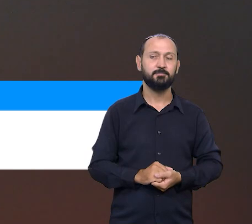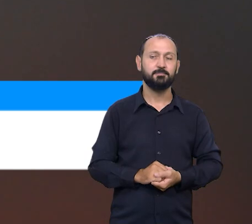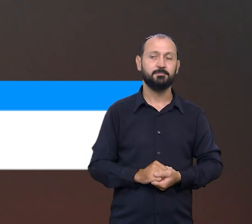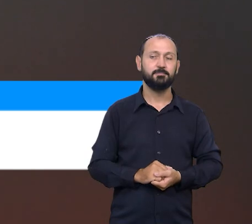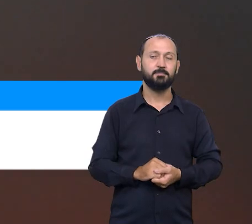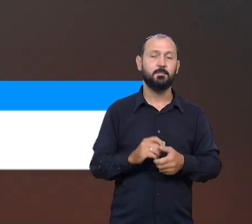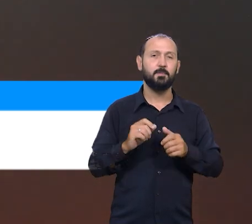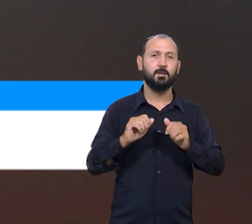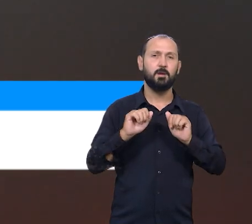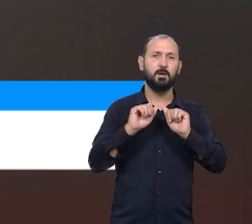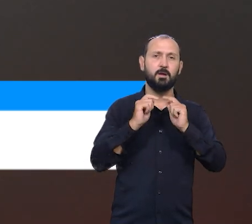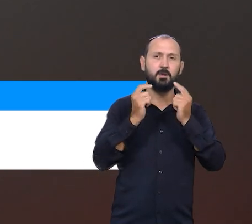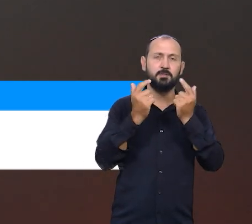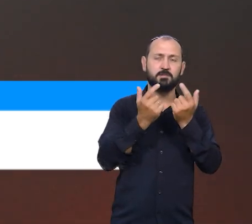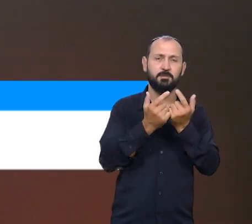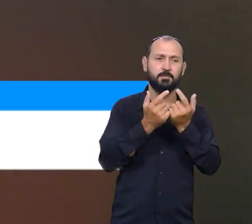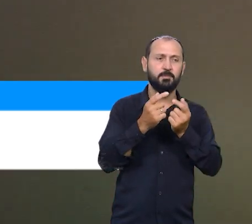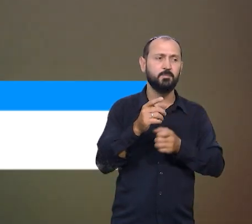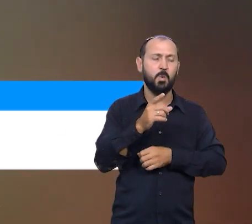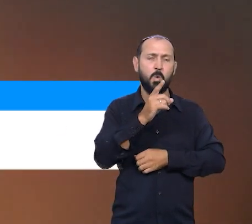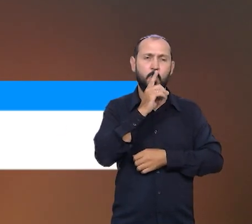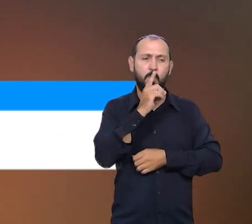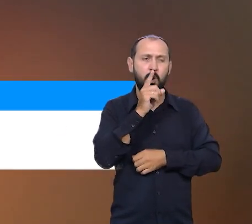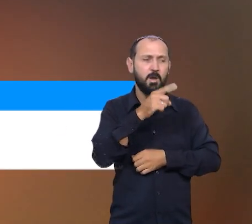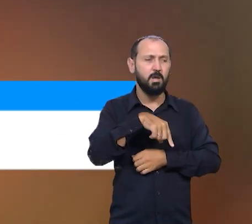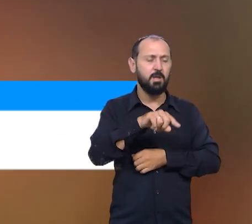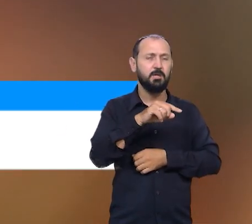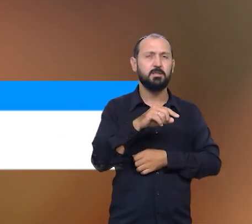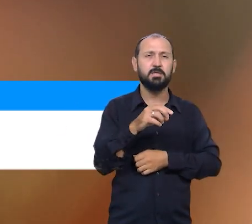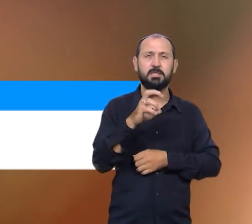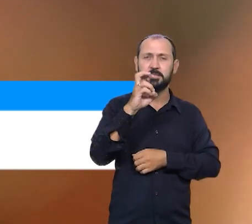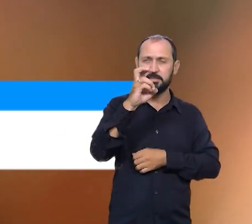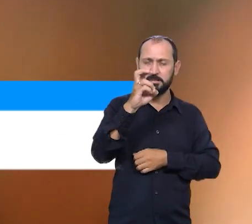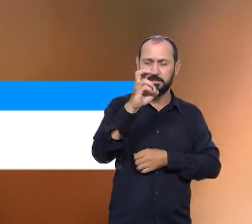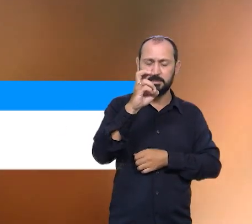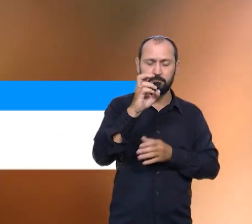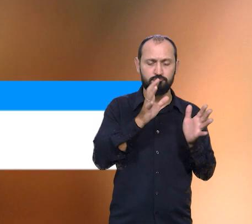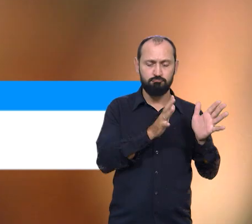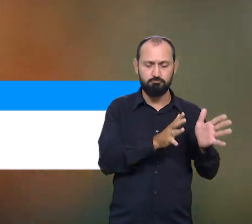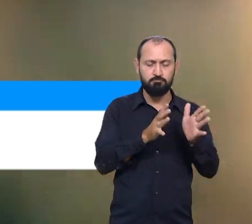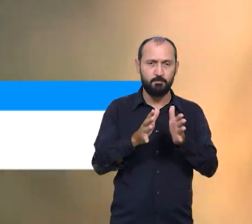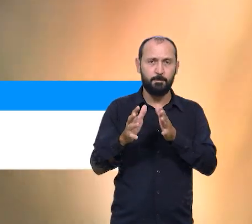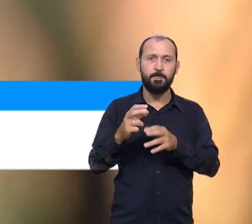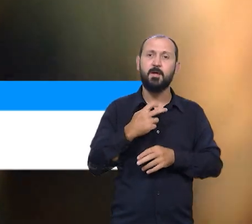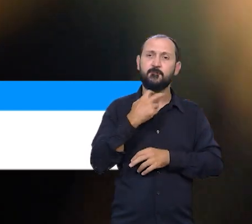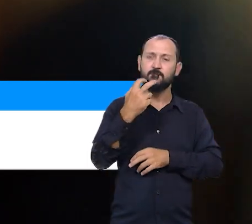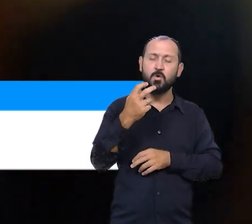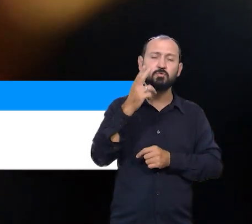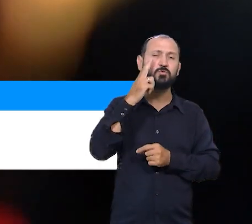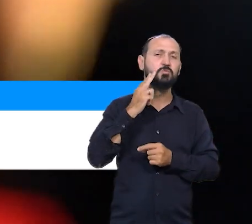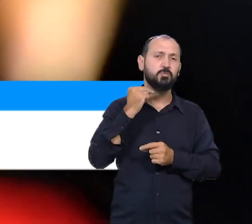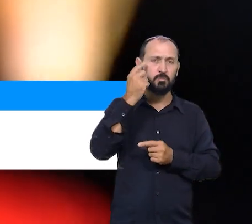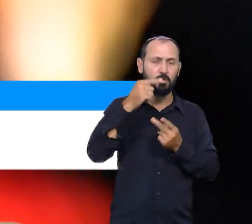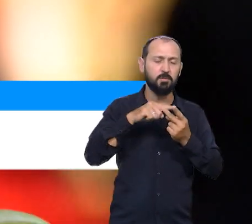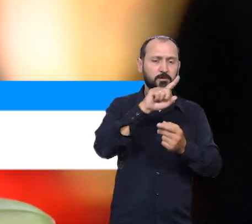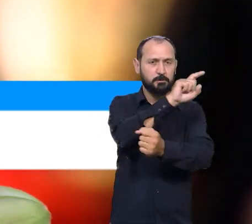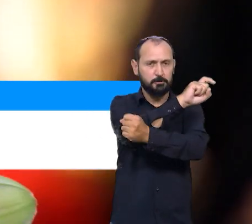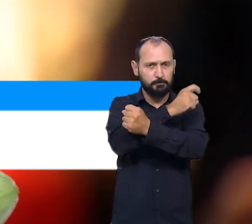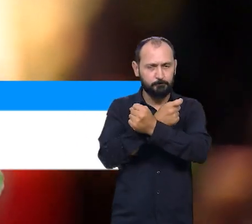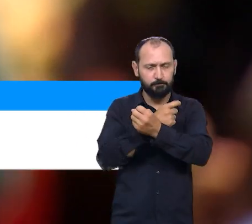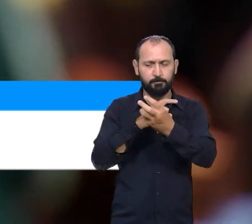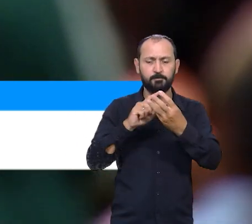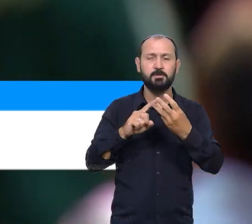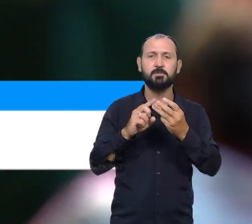A Casa de Leis ficou com uma lacuna. Silenciou aquele que amplificou durante 5 mandatos a voz